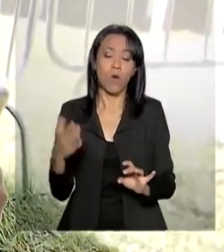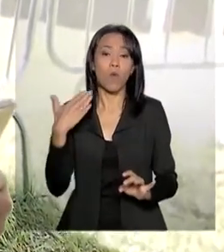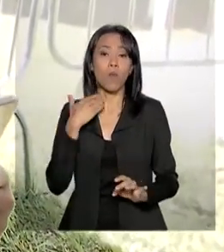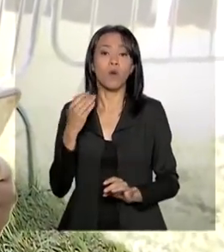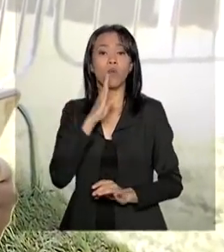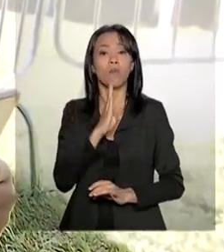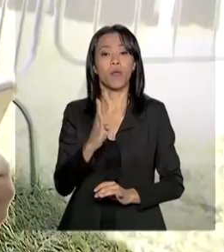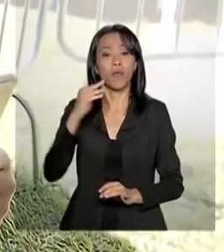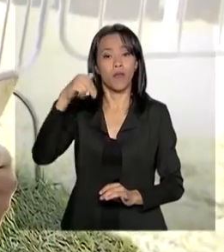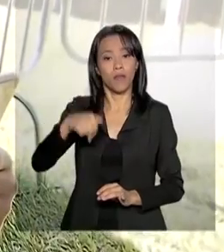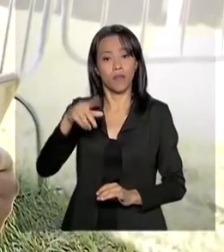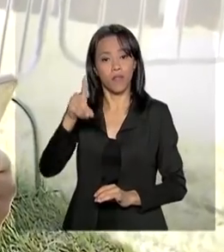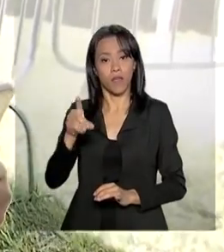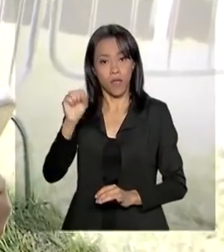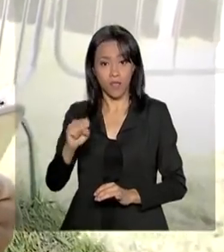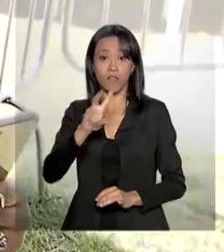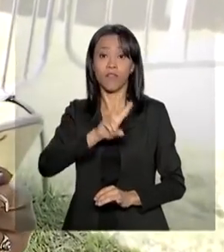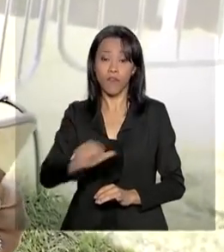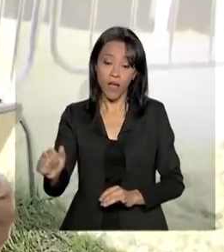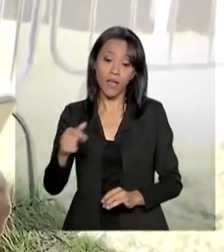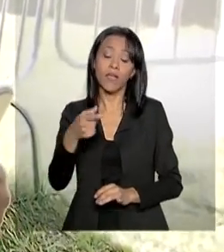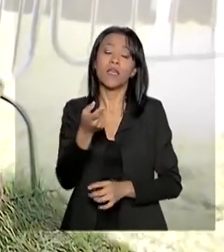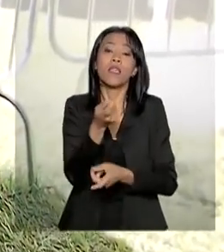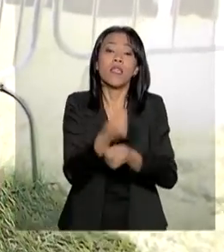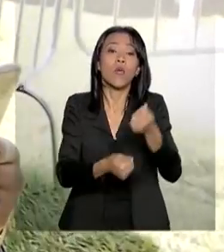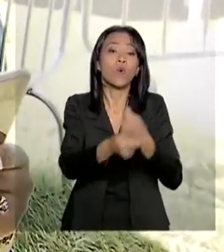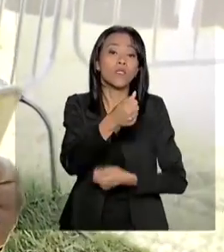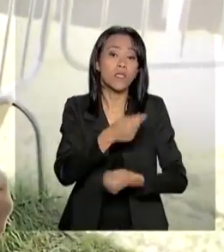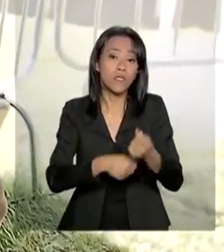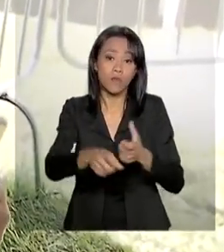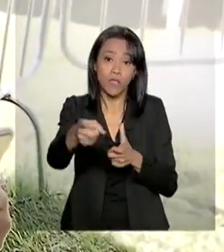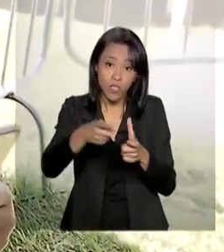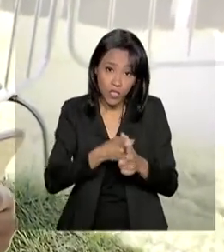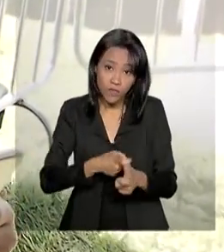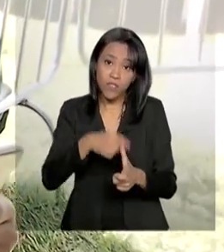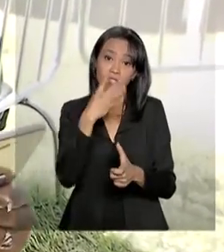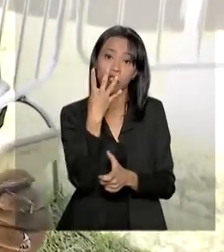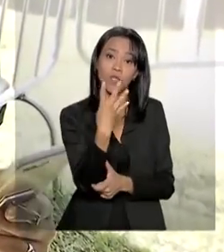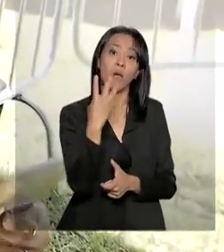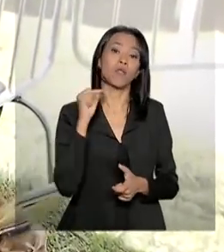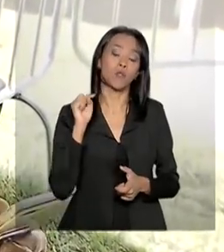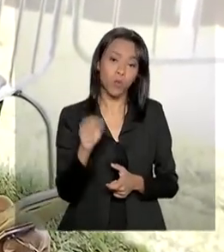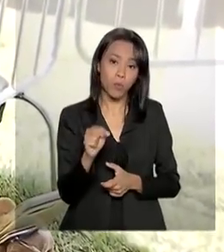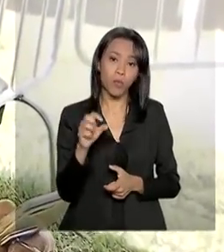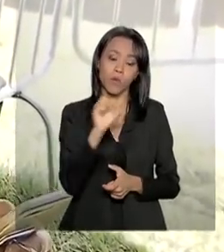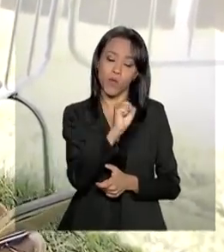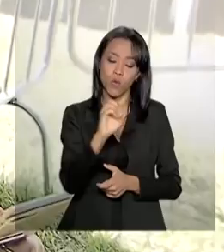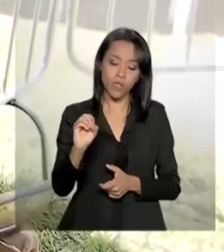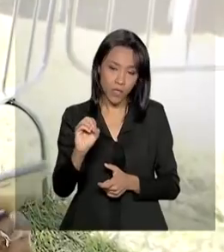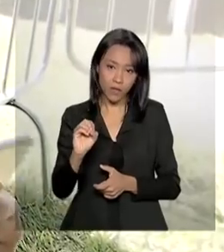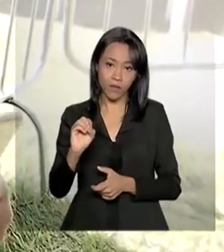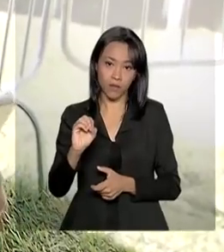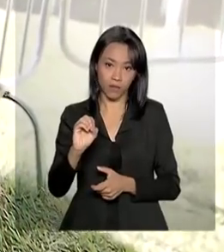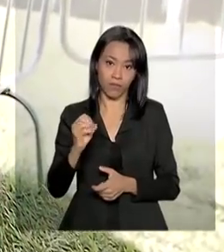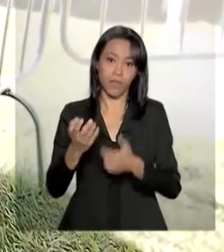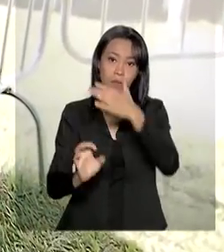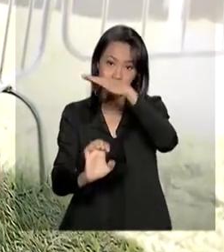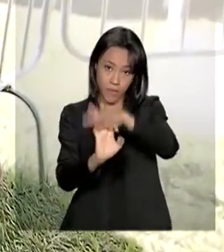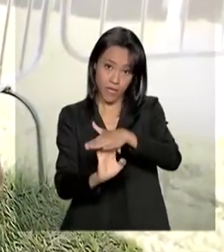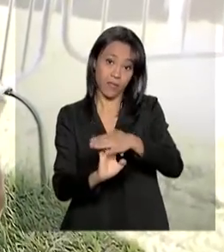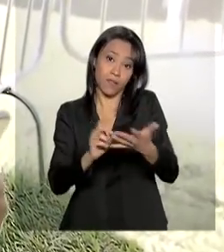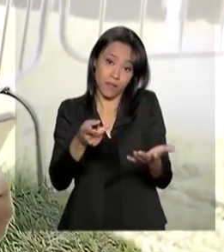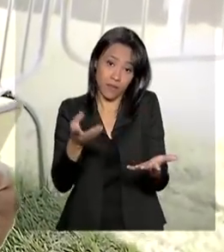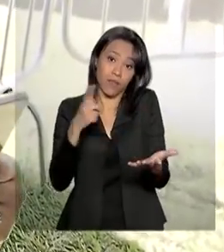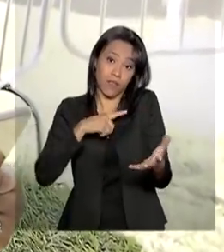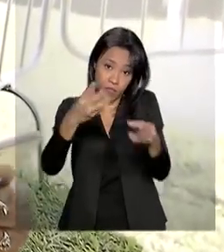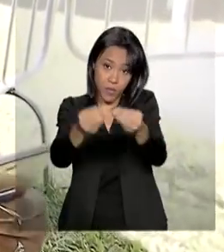o refinanciamento das dívidas de 4.800 empresas que atuam na região diretamente afetada pelo rompimento da barragem